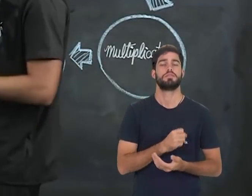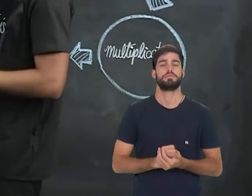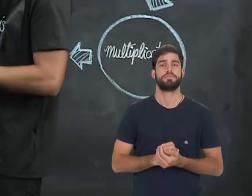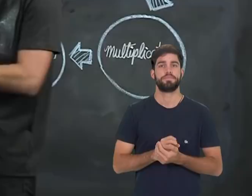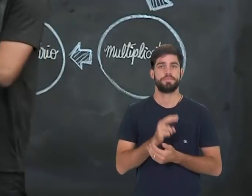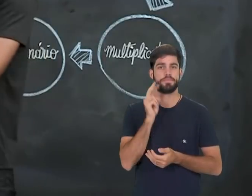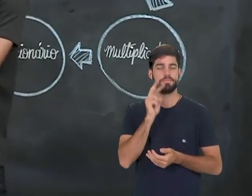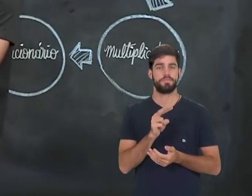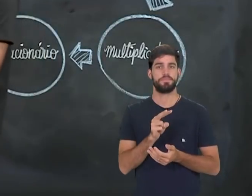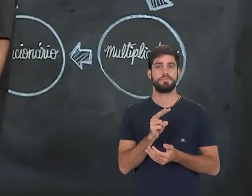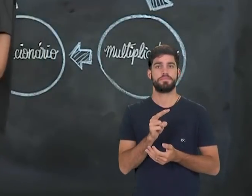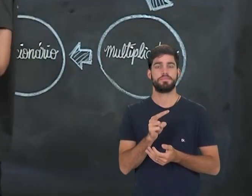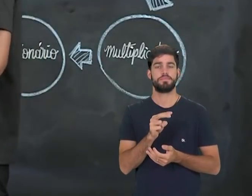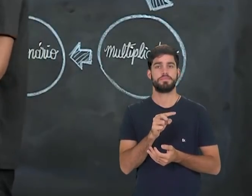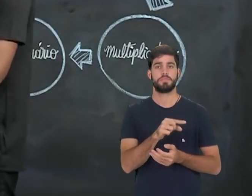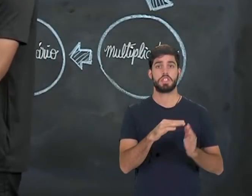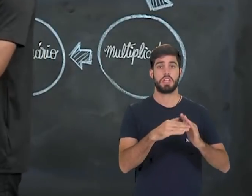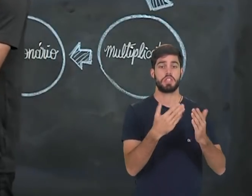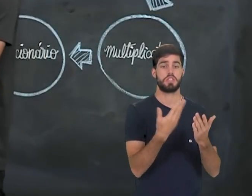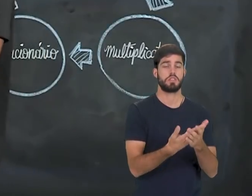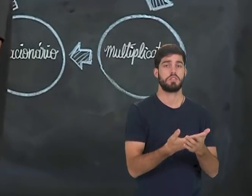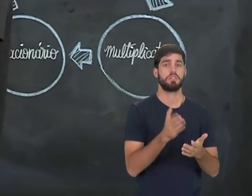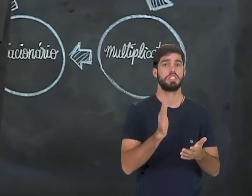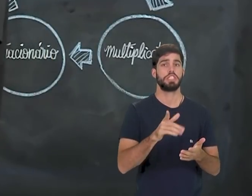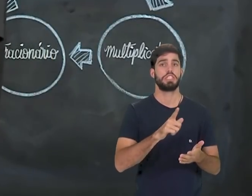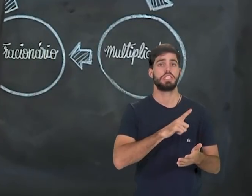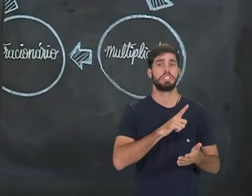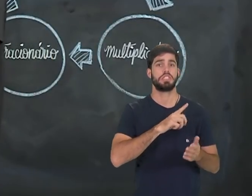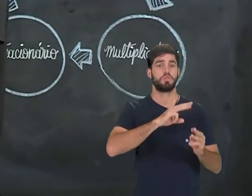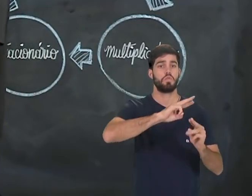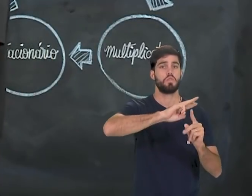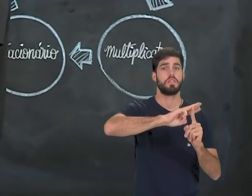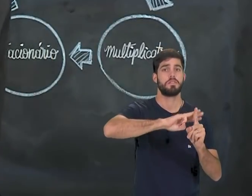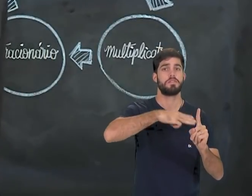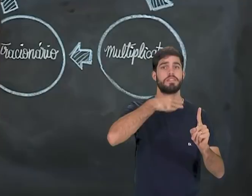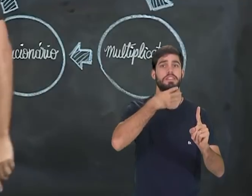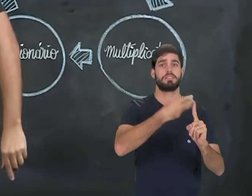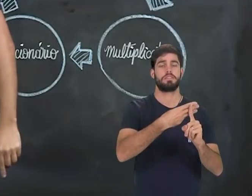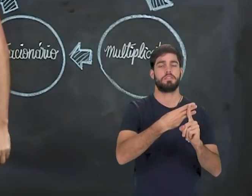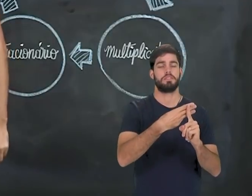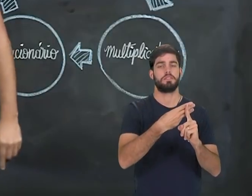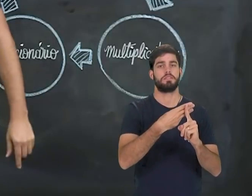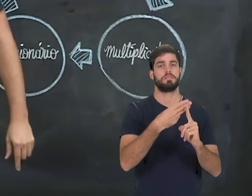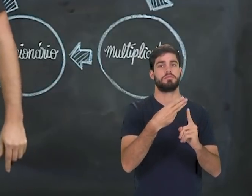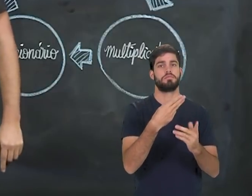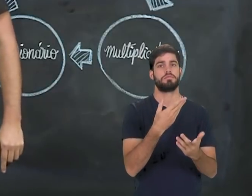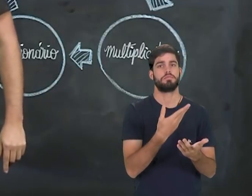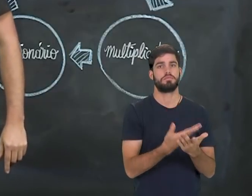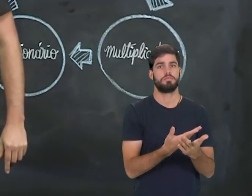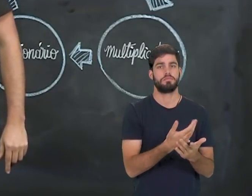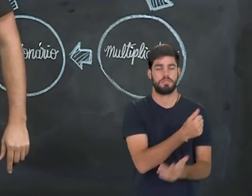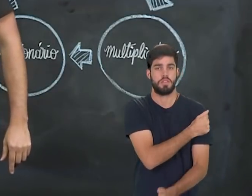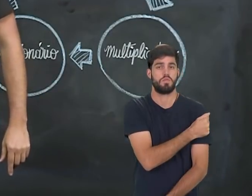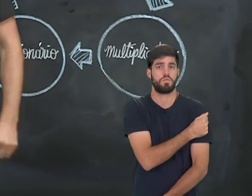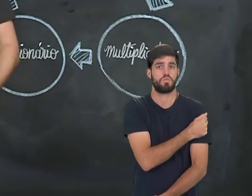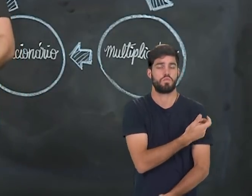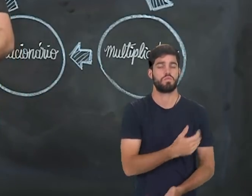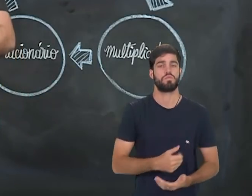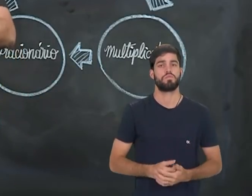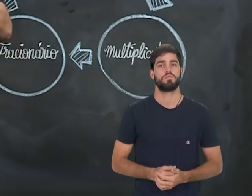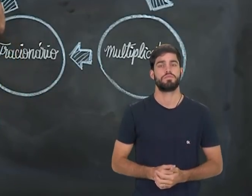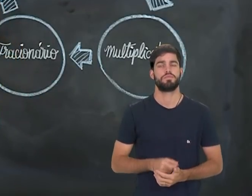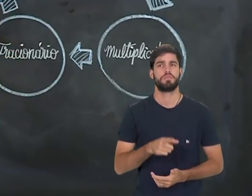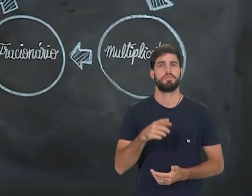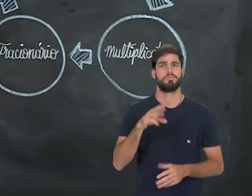só. A escola já conta com o triplo de estudantes. Percebeu aqui? Lembra da matemática quando a gente